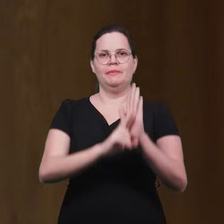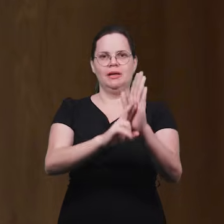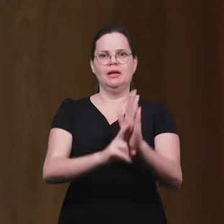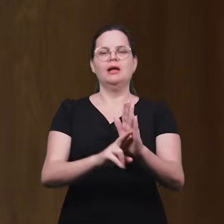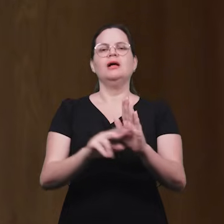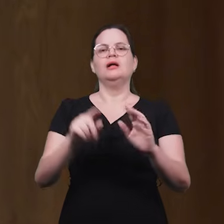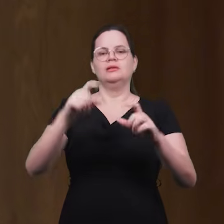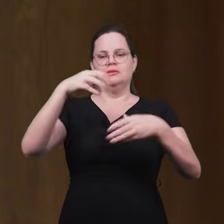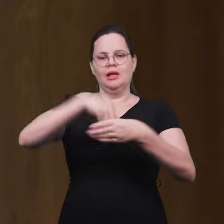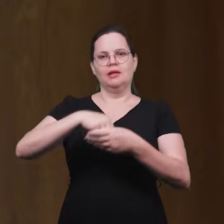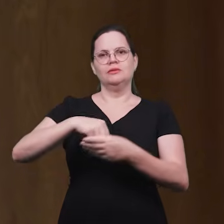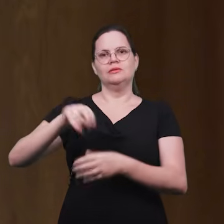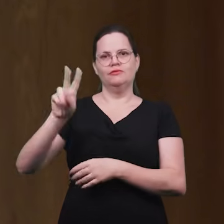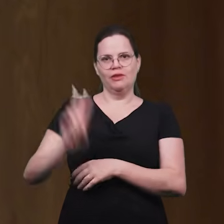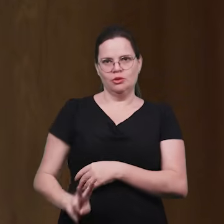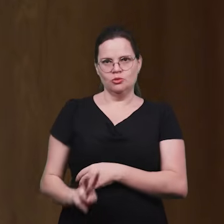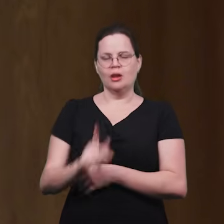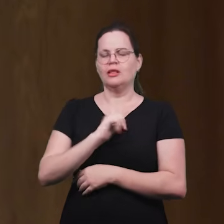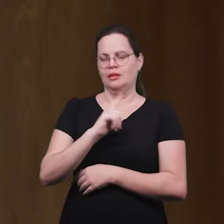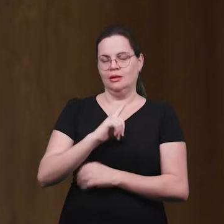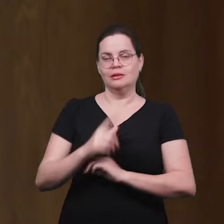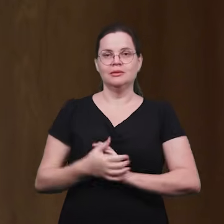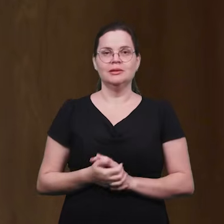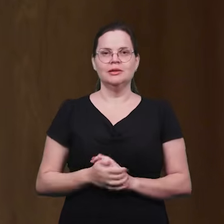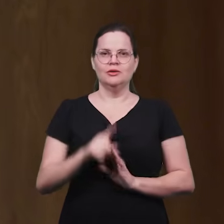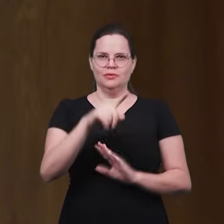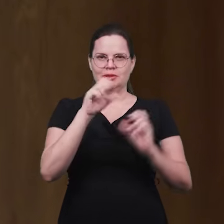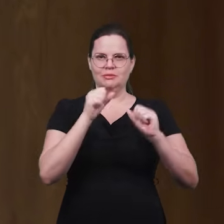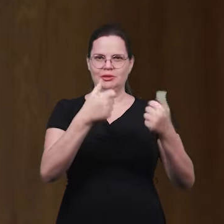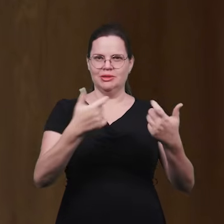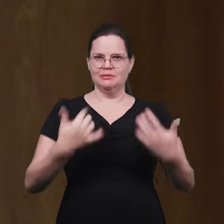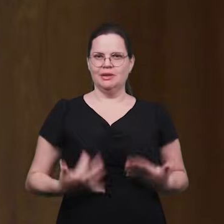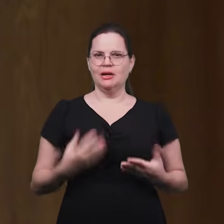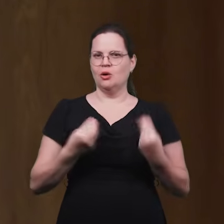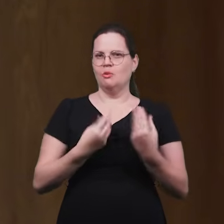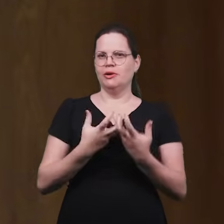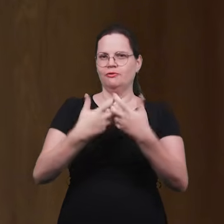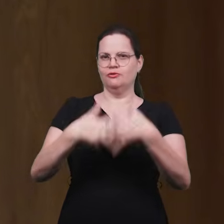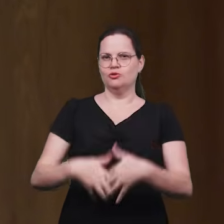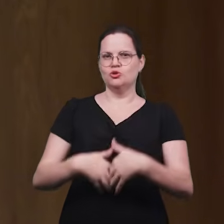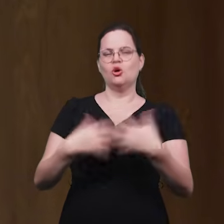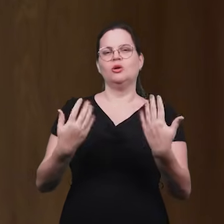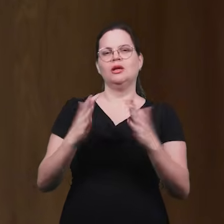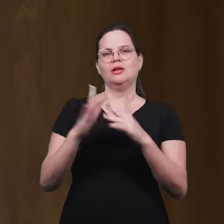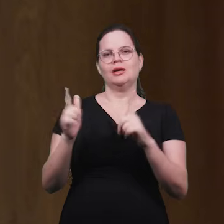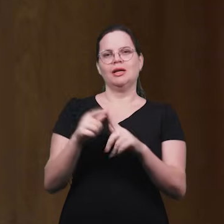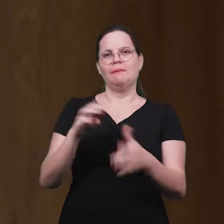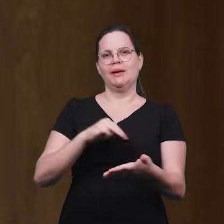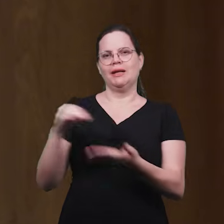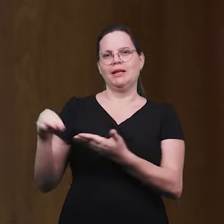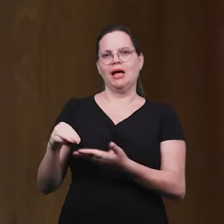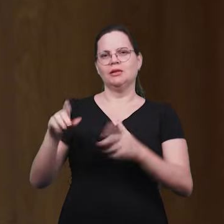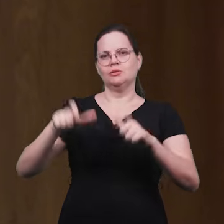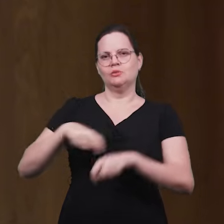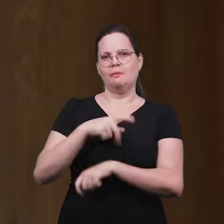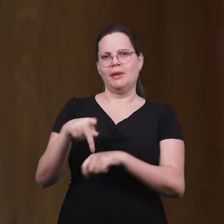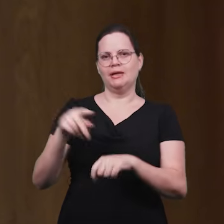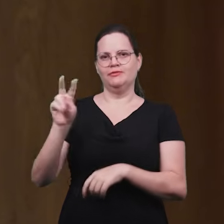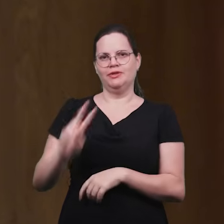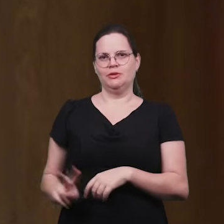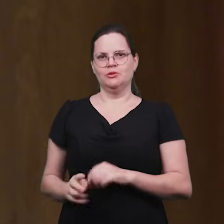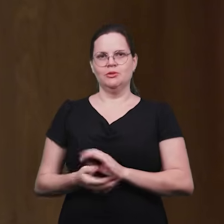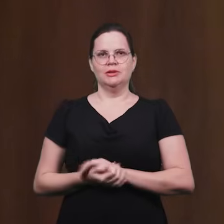e congregações lá na Venezuela. O senhor poderia nos explicar como funciona essa estrutura das igrejas